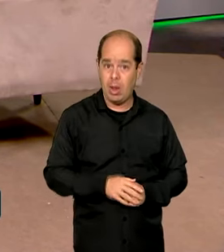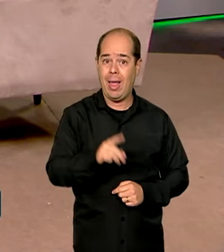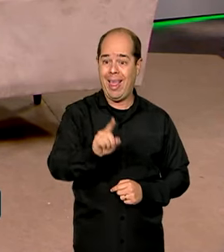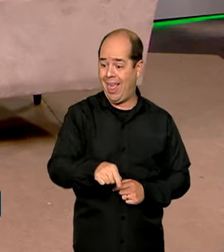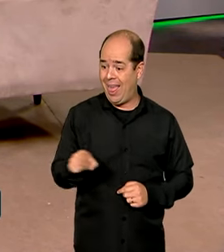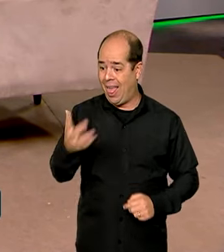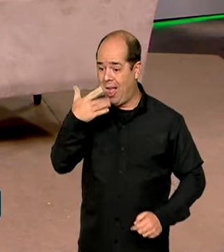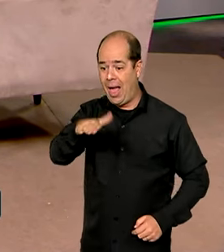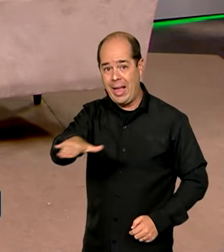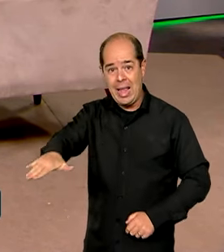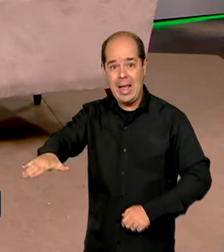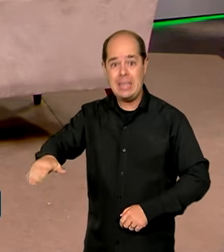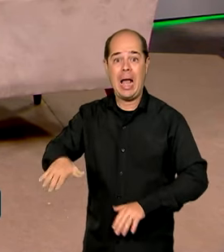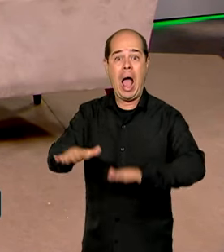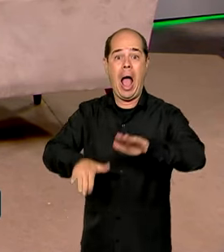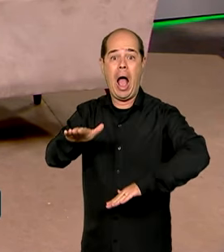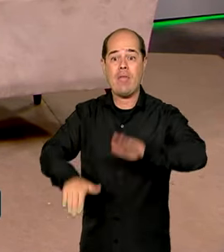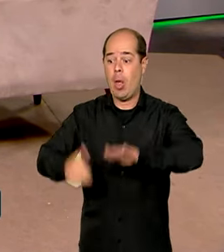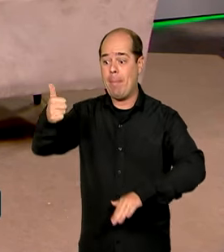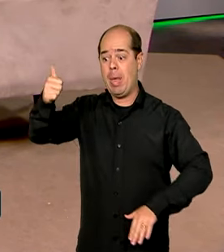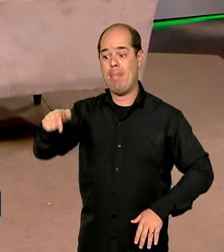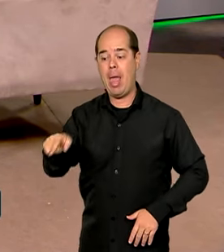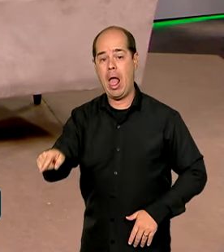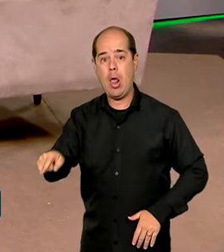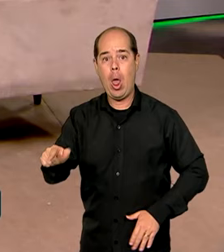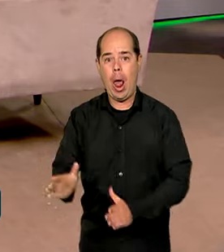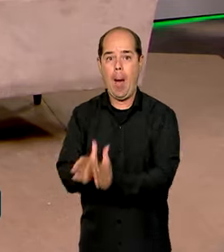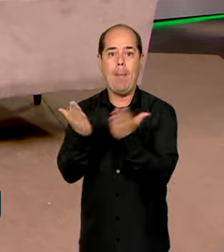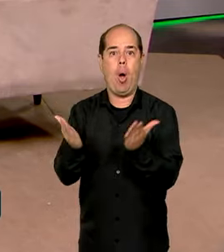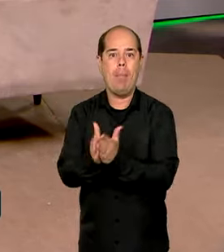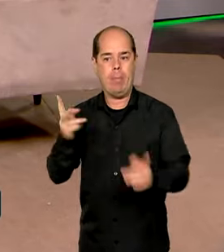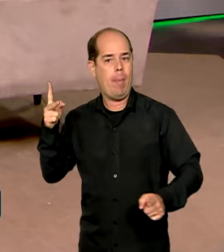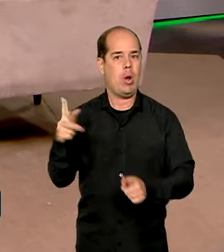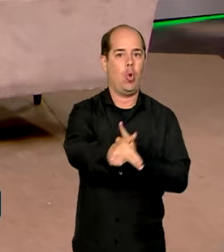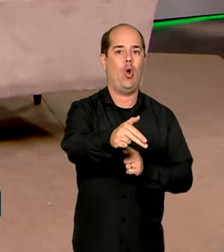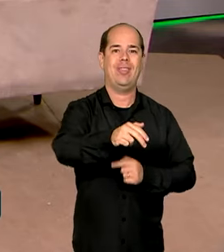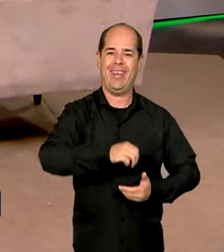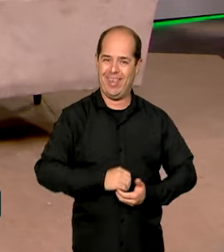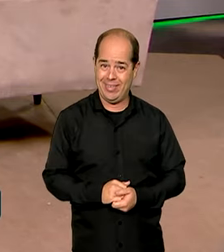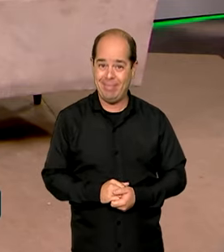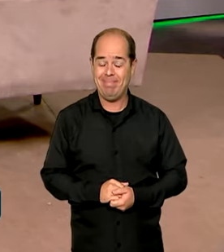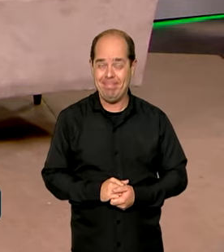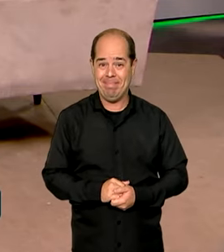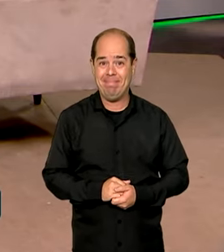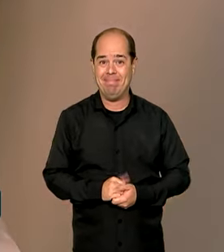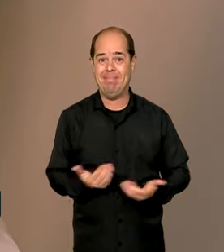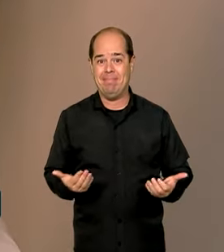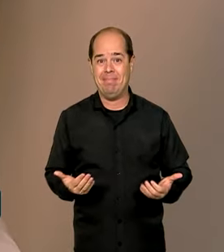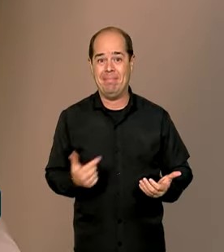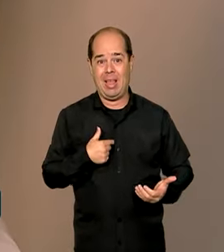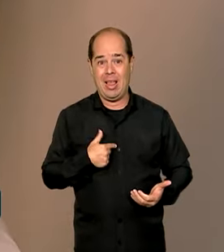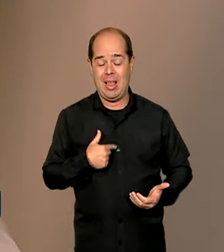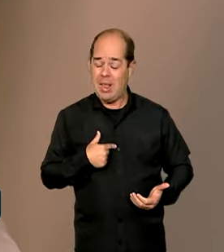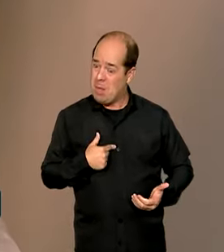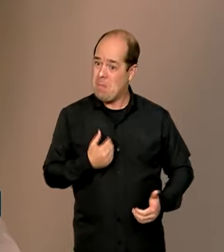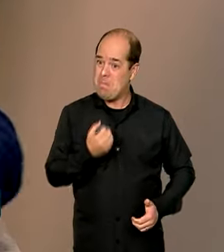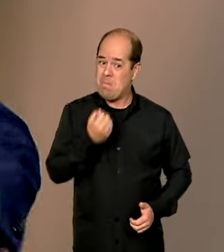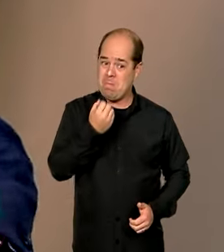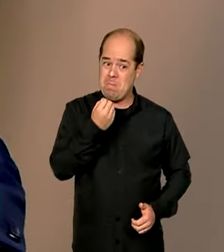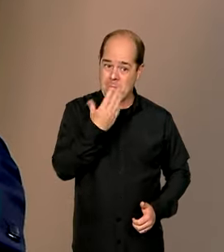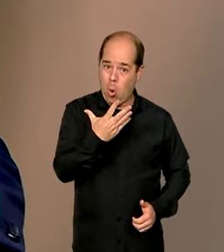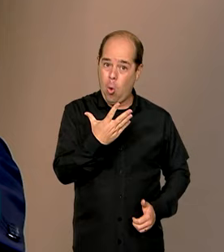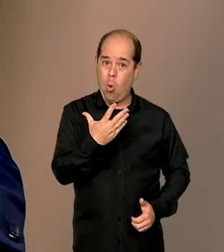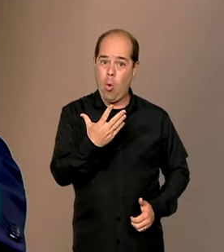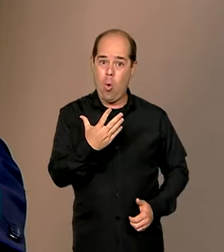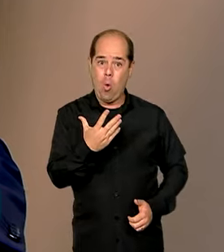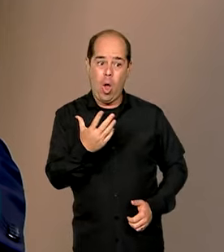pobreza. Então, é um programa potente e eu estou bastante animado com os resultados, principalmente agora em 2023, mas